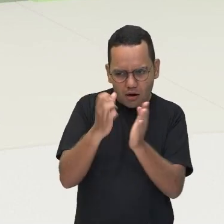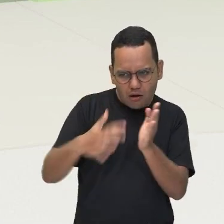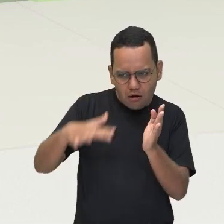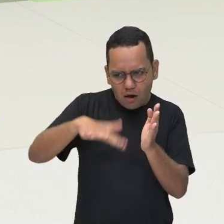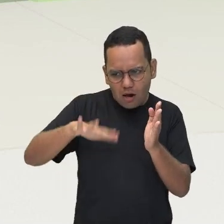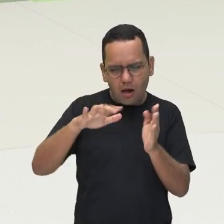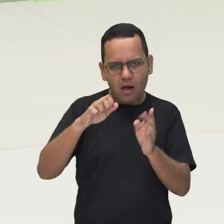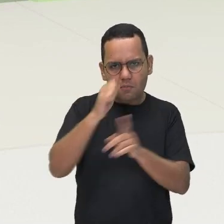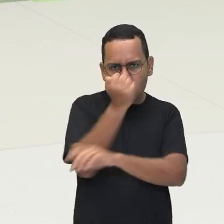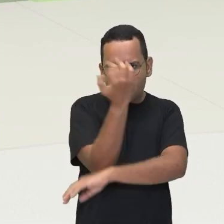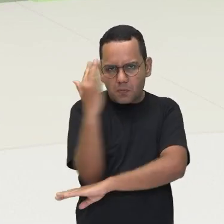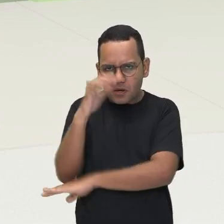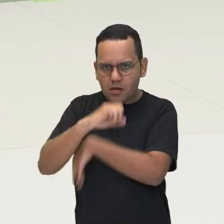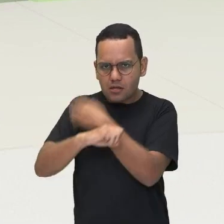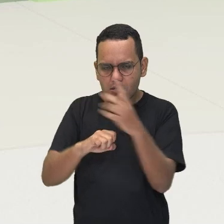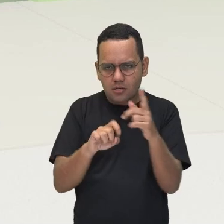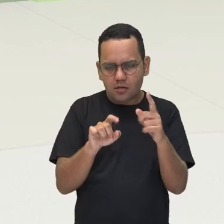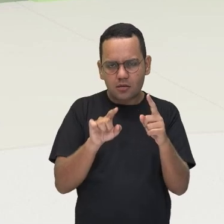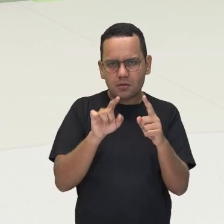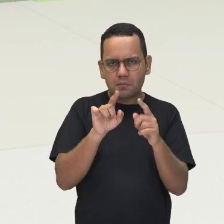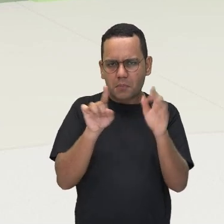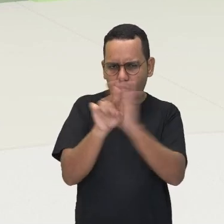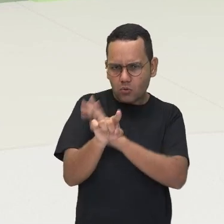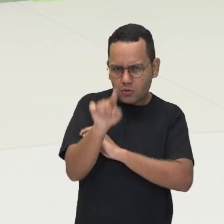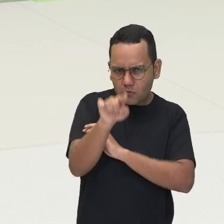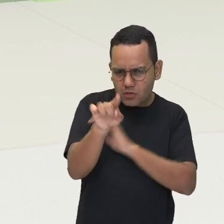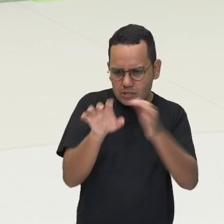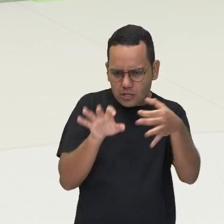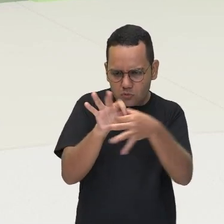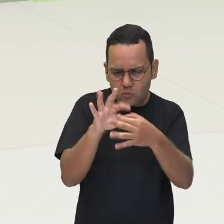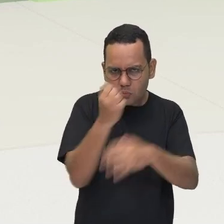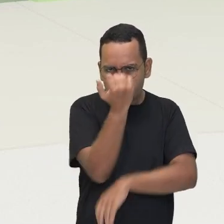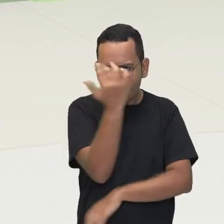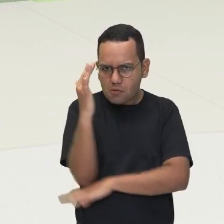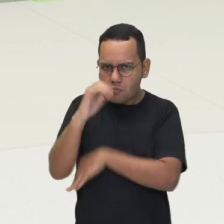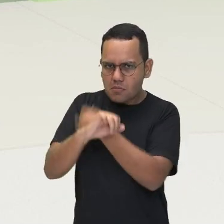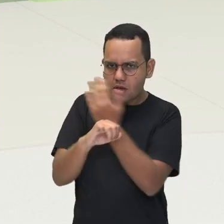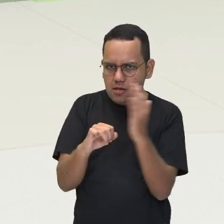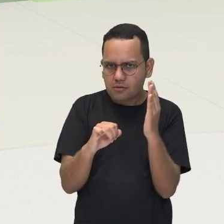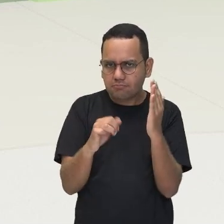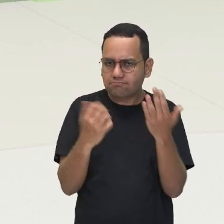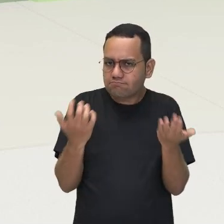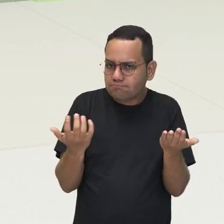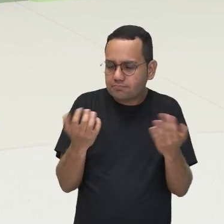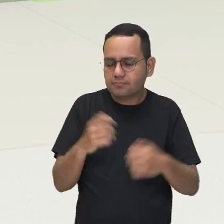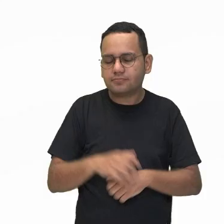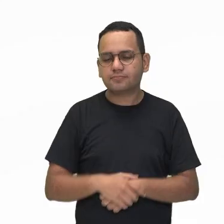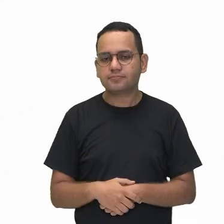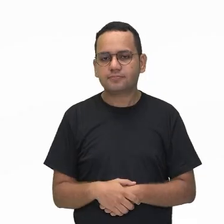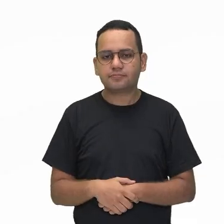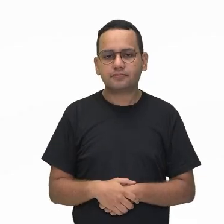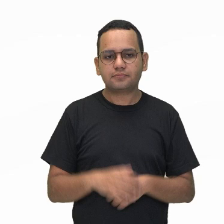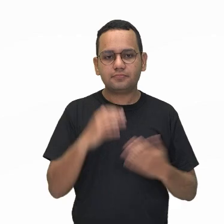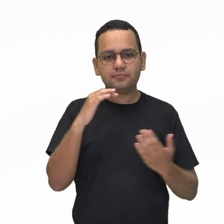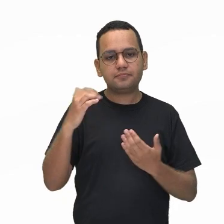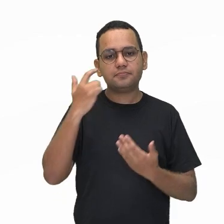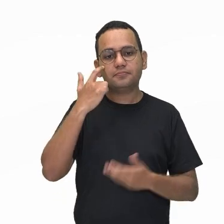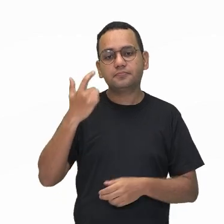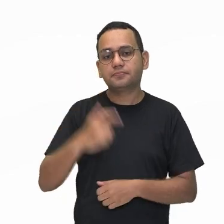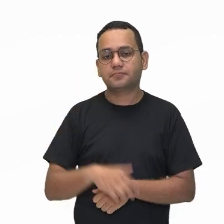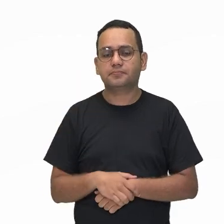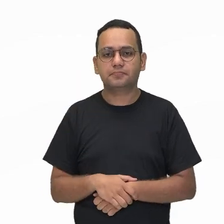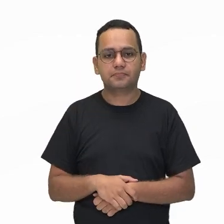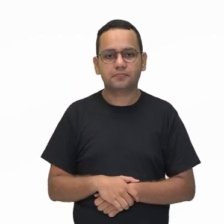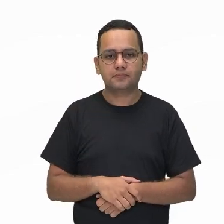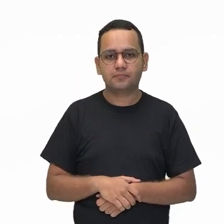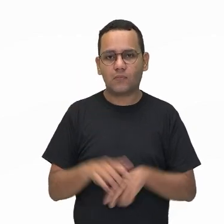considera parte do meio ambiente? Então é isso que nós vamos ver. Vejo aí que meio ambiente são